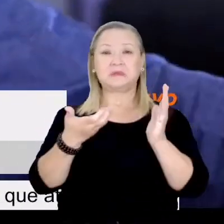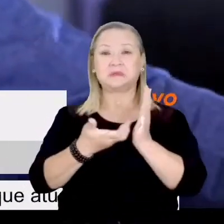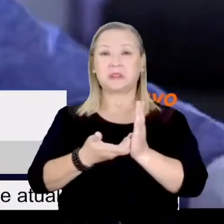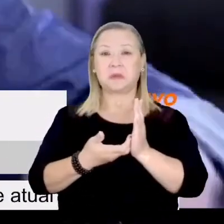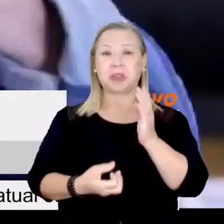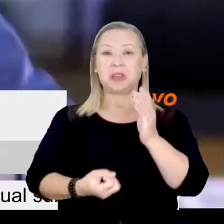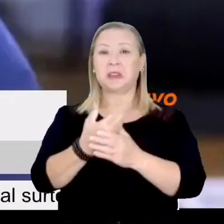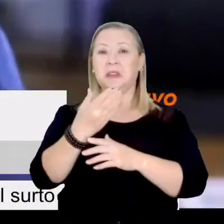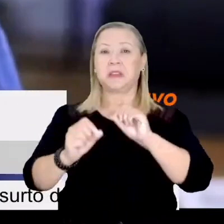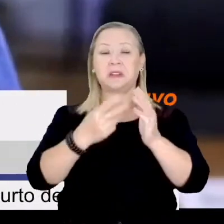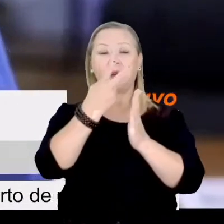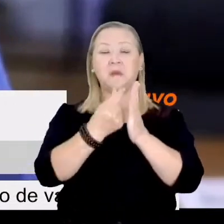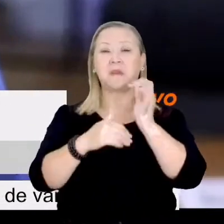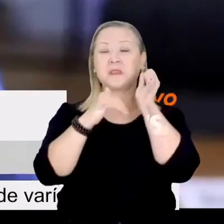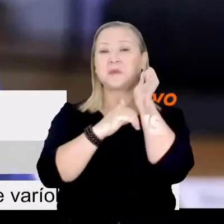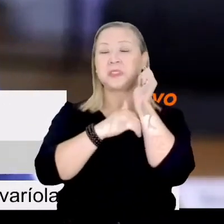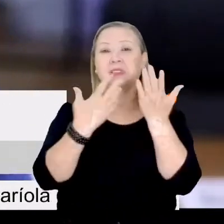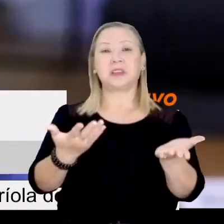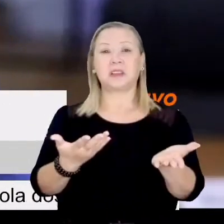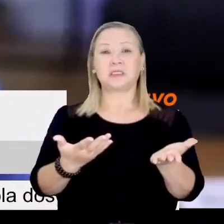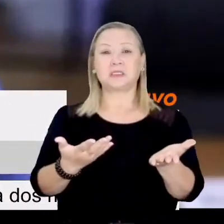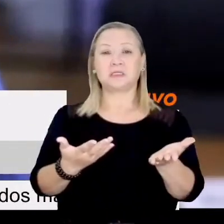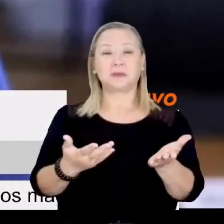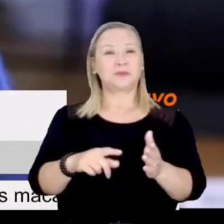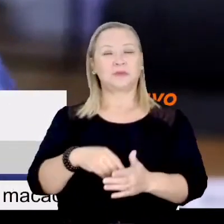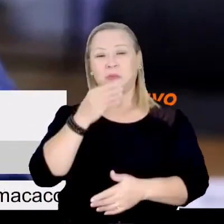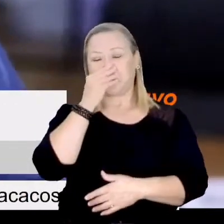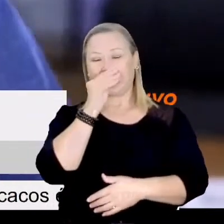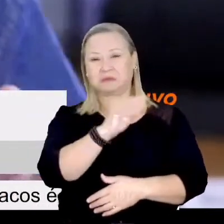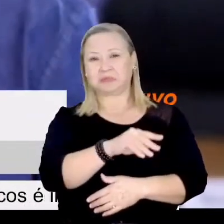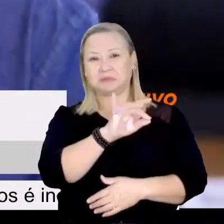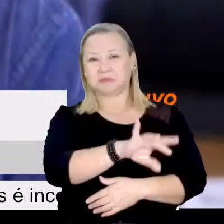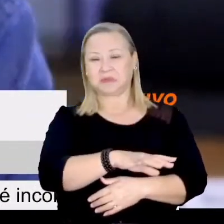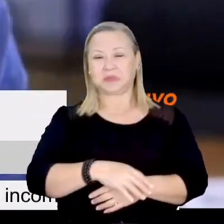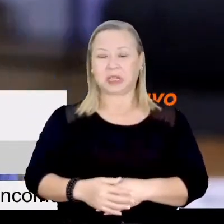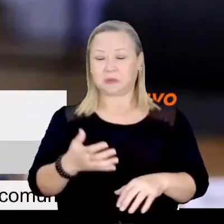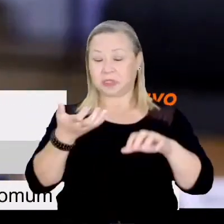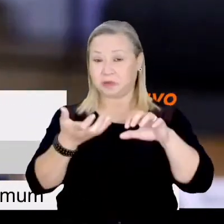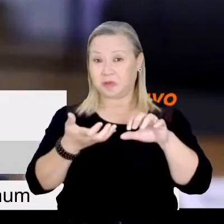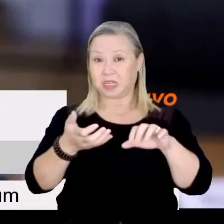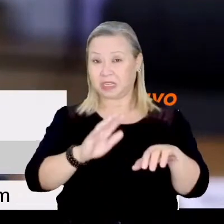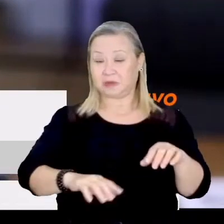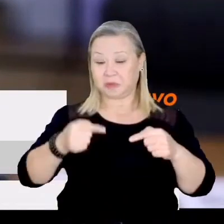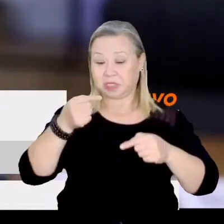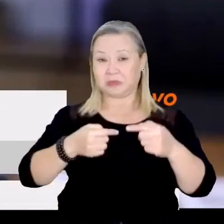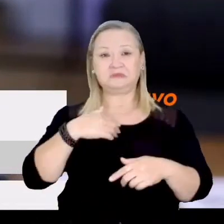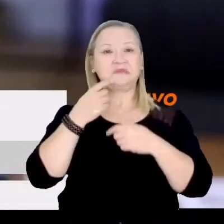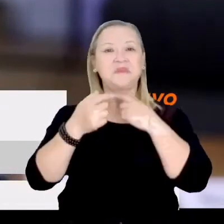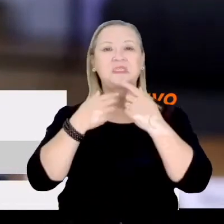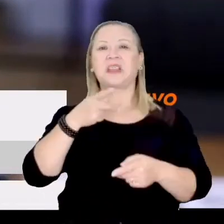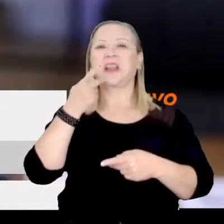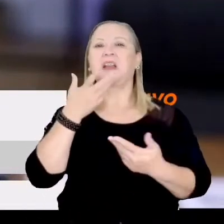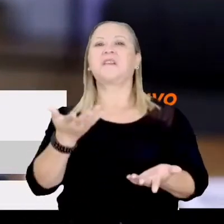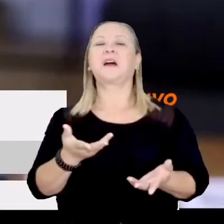secreto, que é o lado podre da política do Congresso Nacional, que ninguém quer falar aonde vai o dinheiro do orçamento secreto.